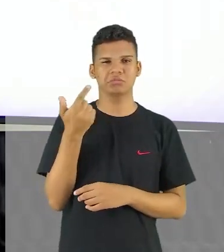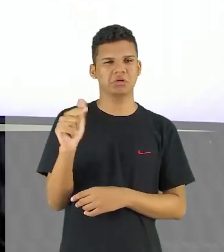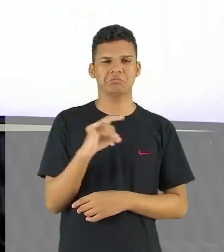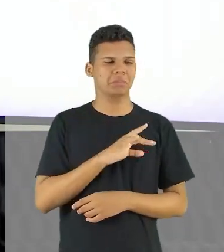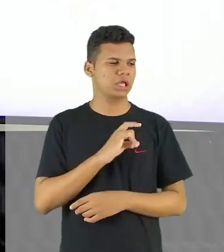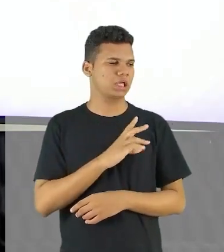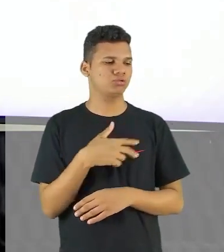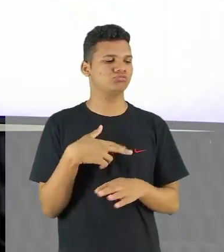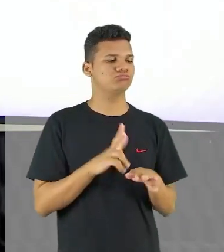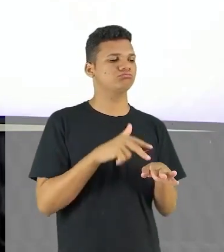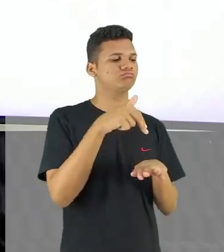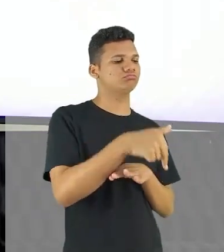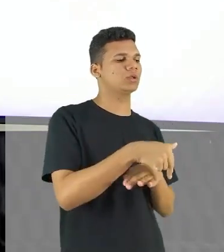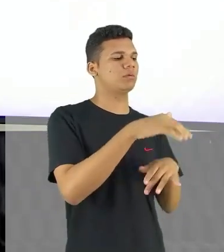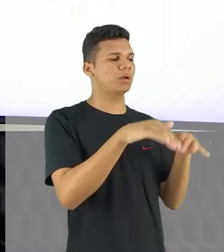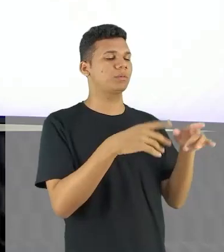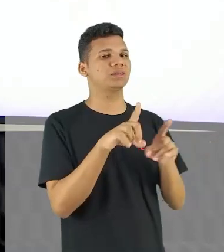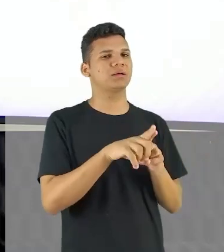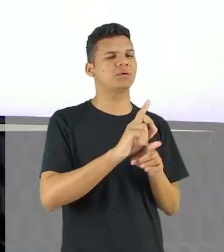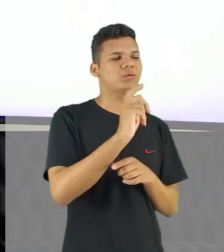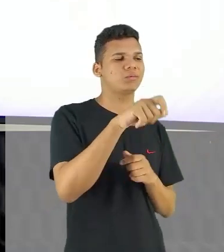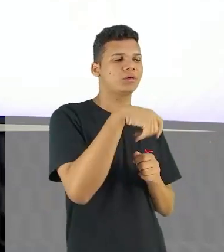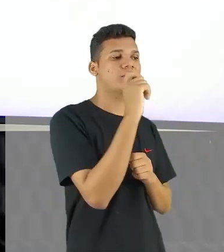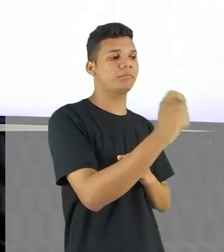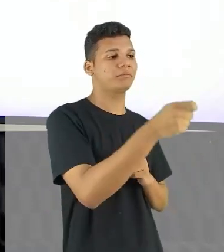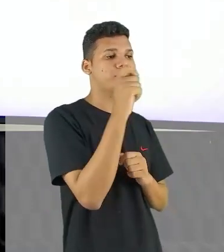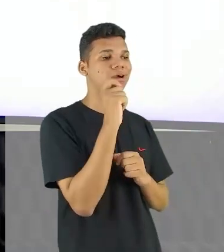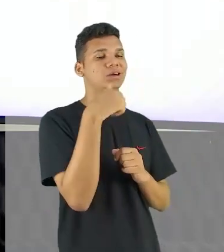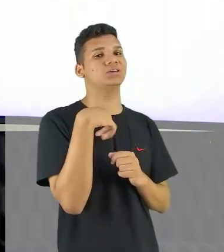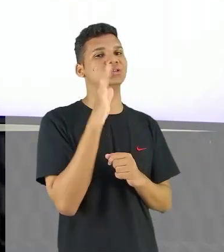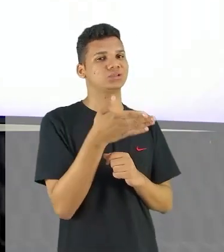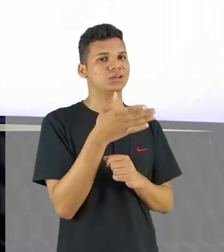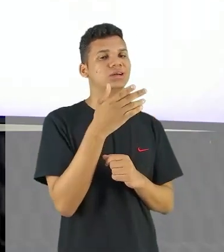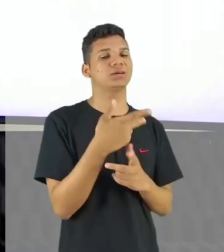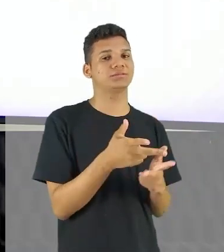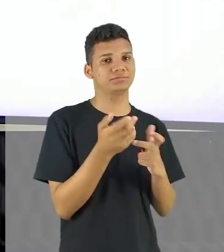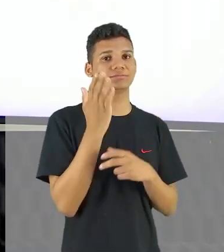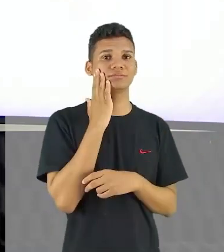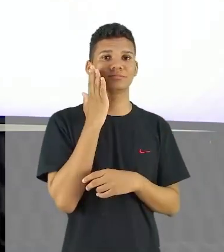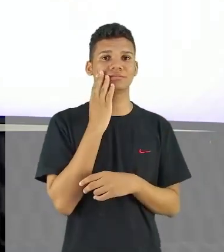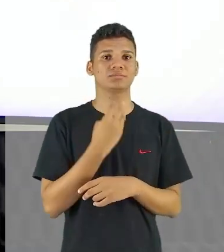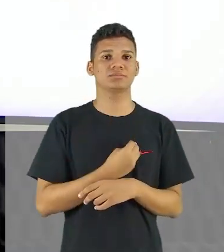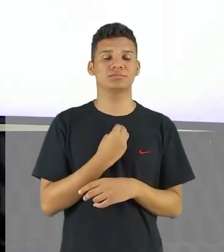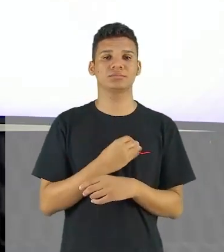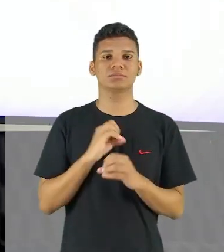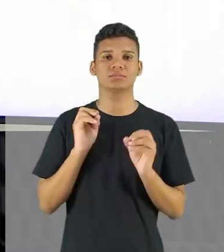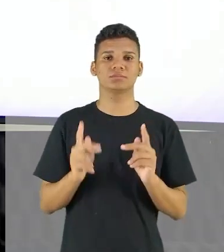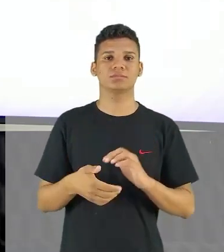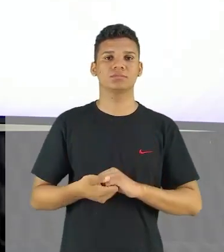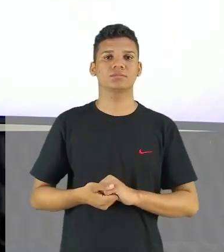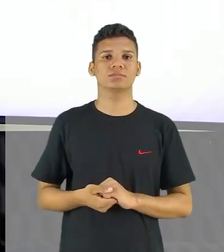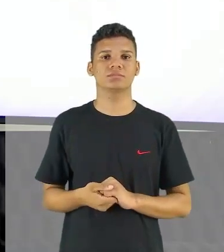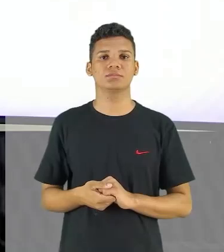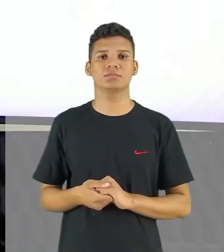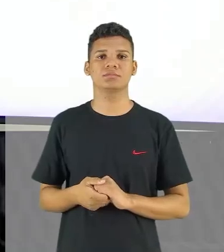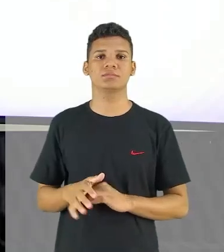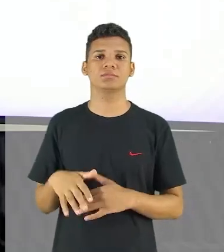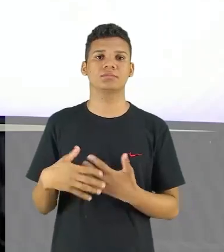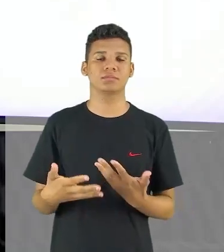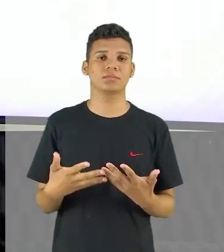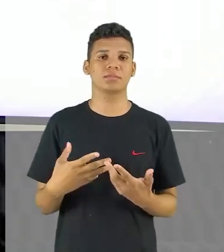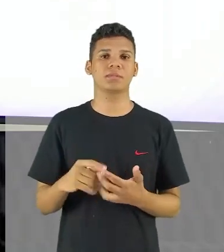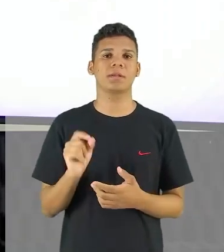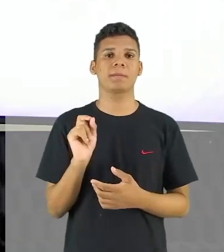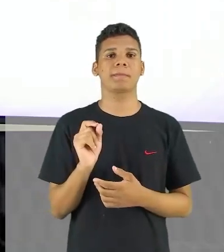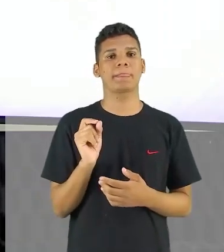andar no rio, de pescar, enfim, ele já estava familiarizado com uma vida de barqueiro, tá certo? Essa ideia